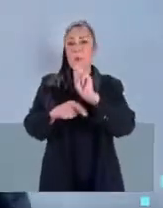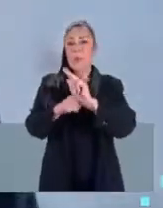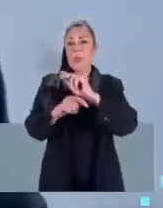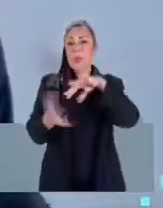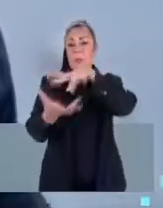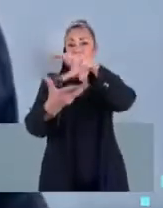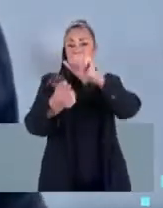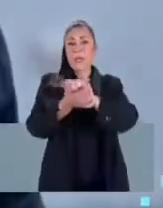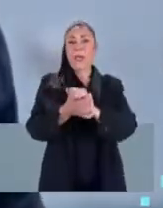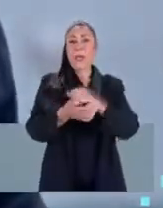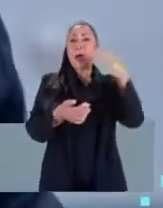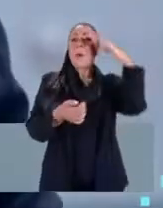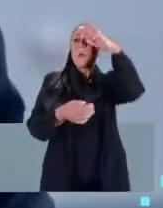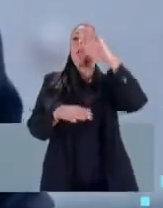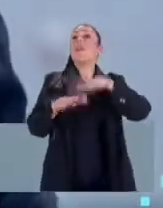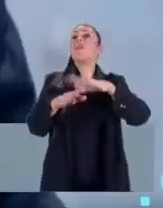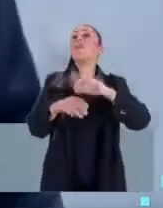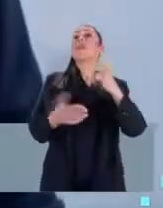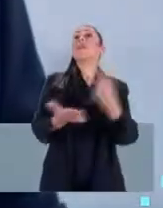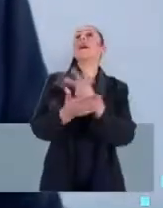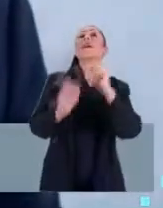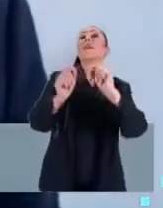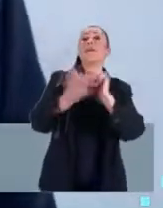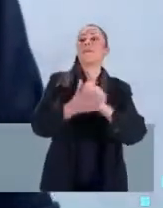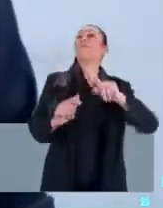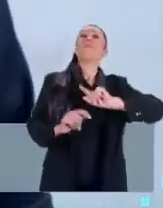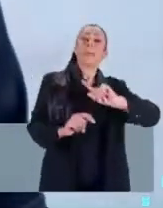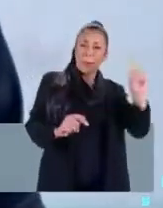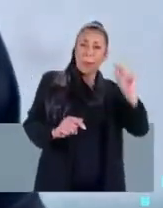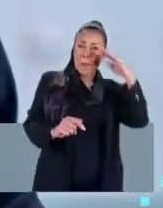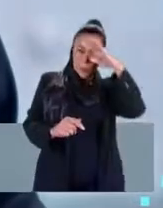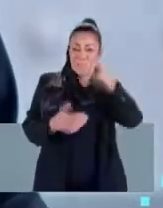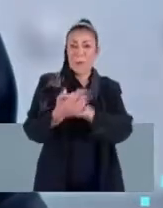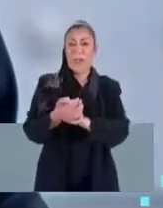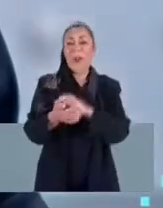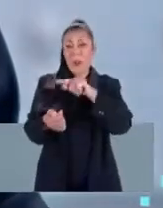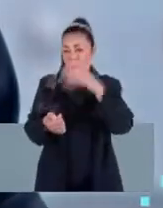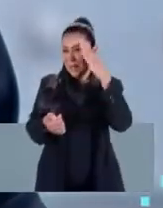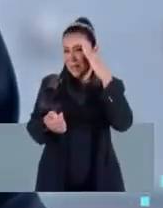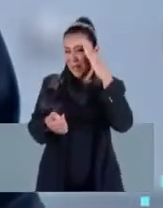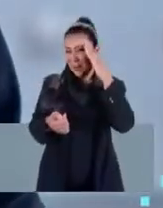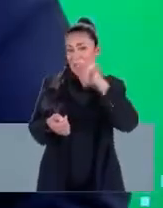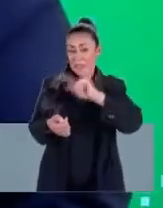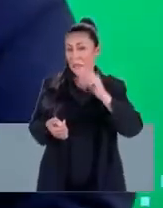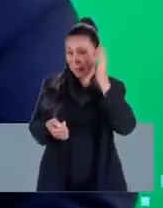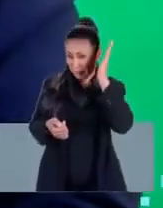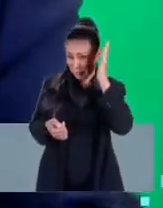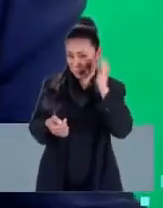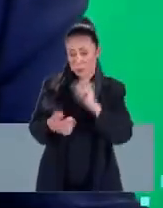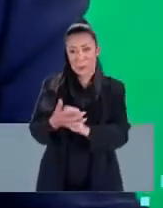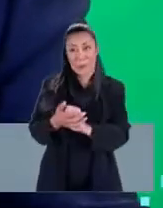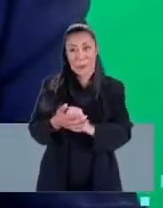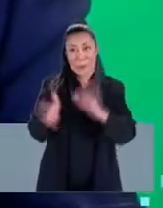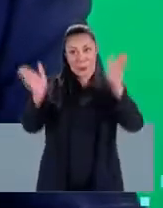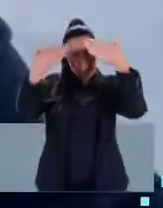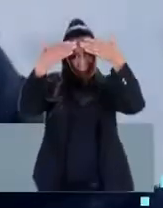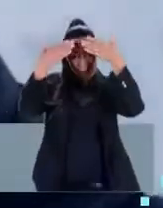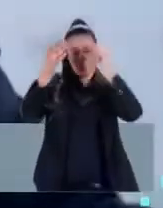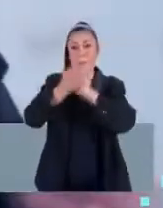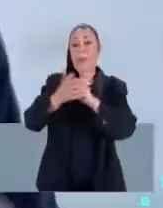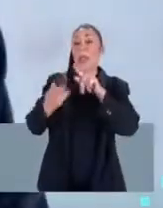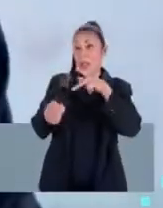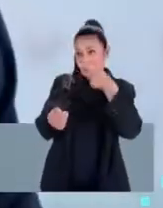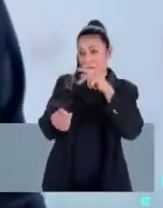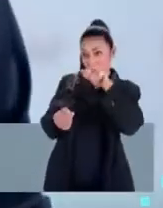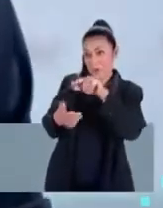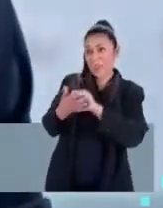que o Bolsonaro cometeu de errado? O Bolsonaro, você sabe que ele é meio ignorantão. Ele é meio chucro. Ele até falou